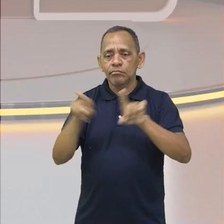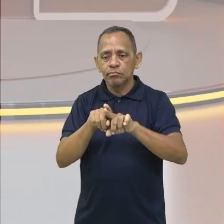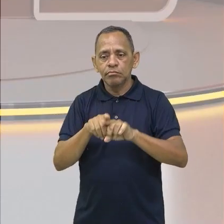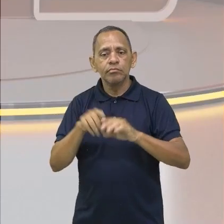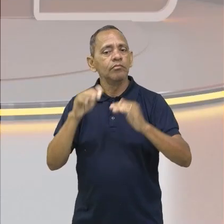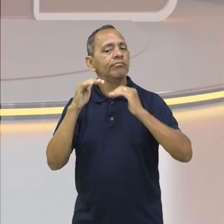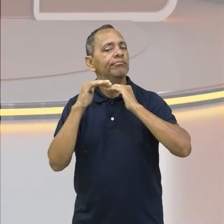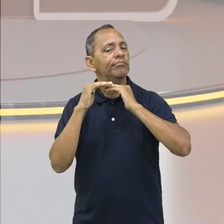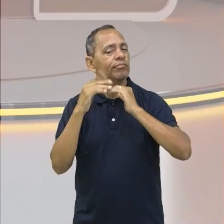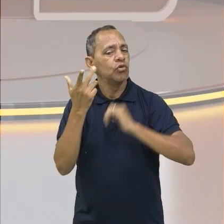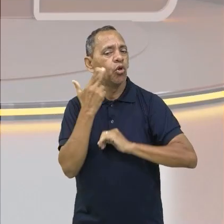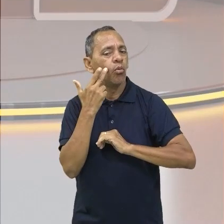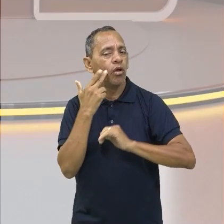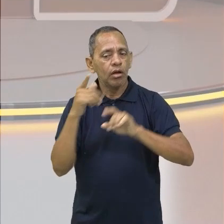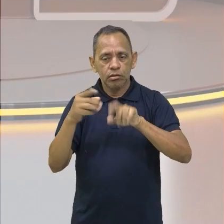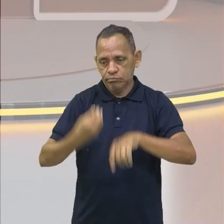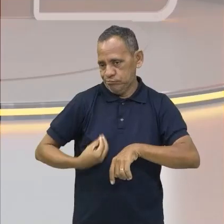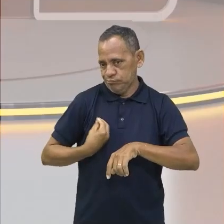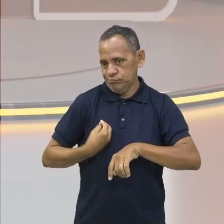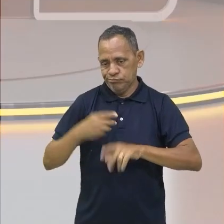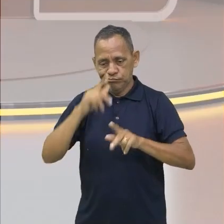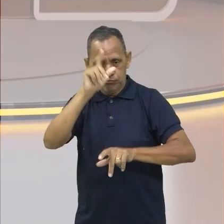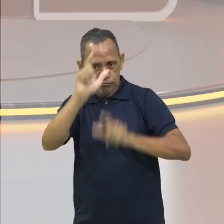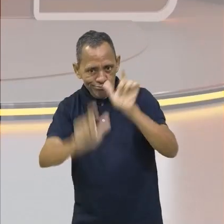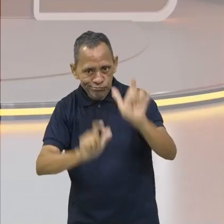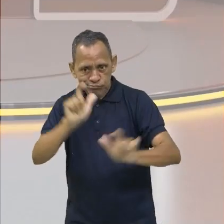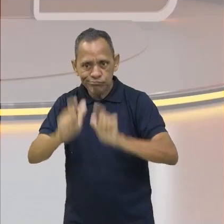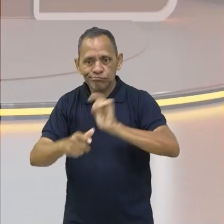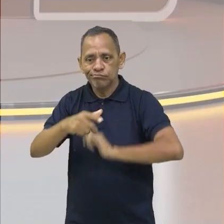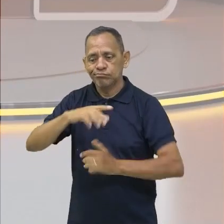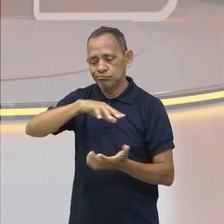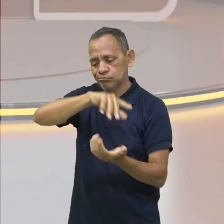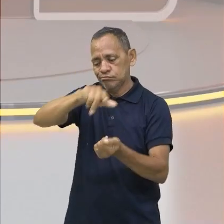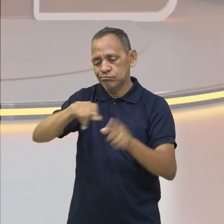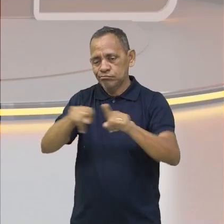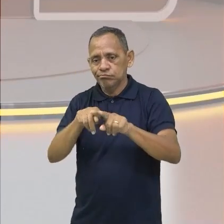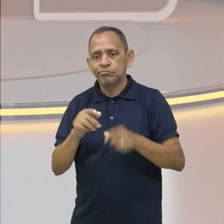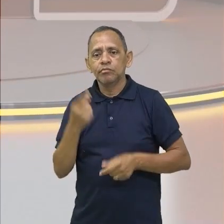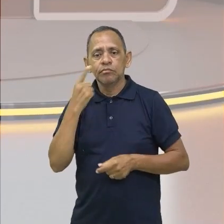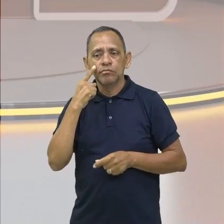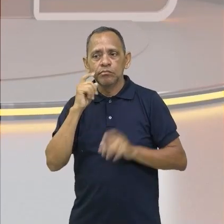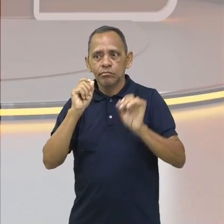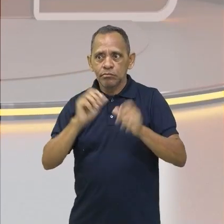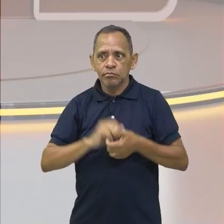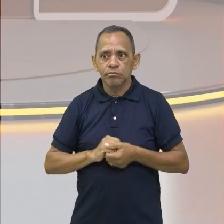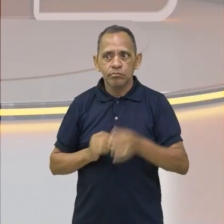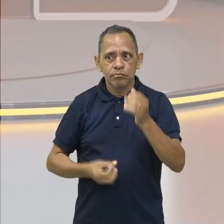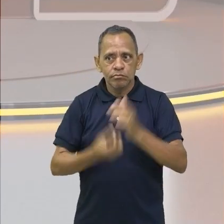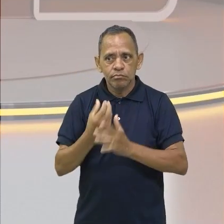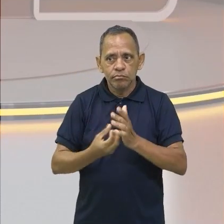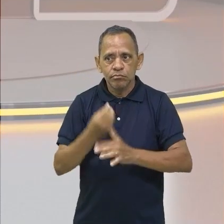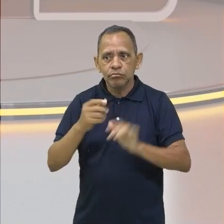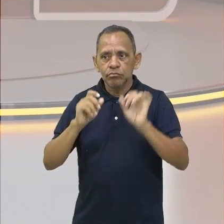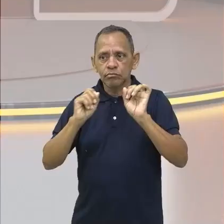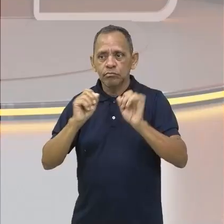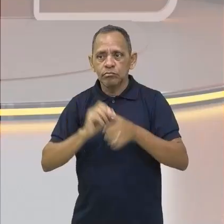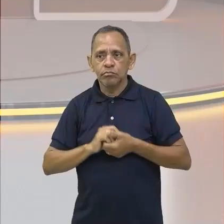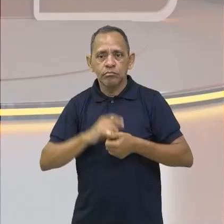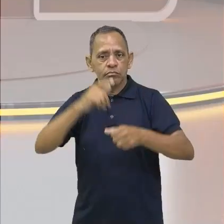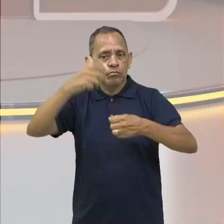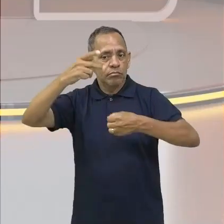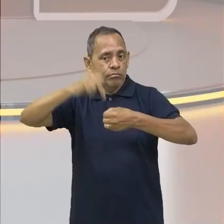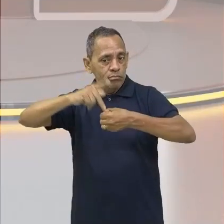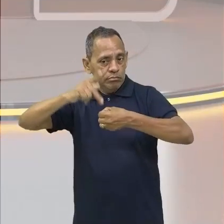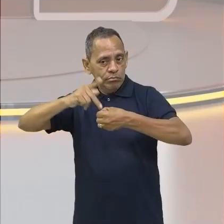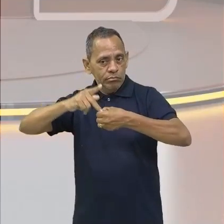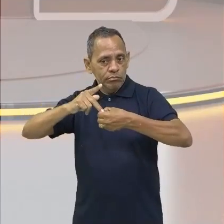aí da vida da população mundial, tá certo, gente? Então, a gente observa essa produção de petróleo e gás